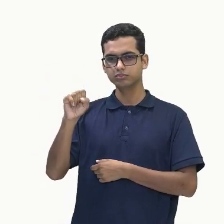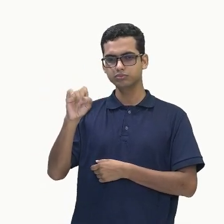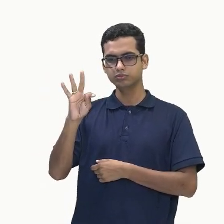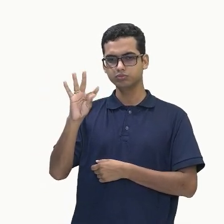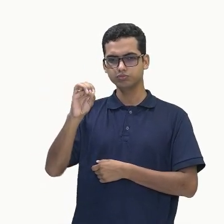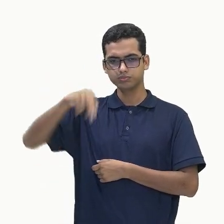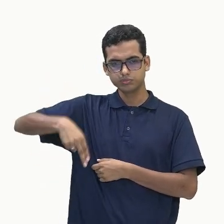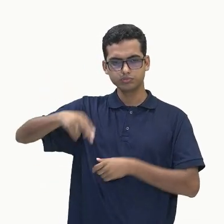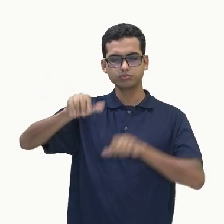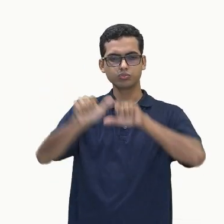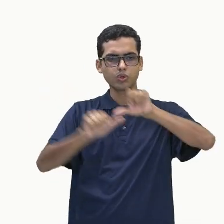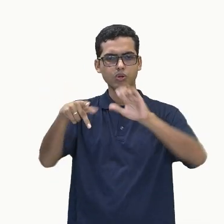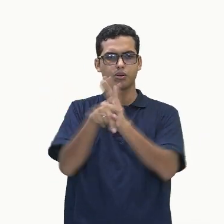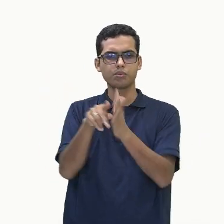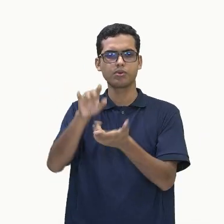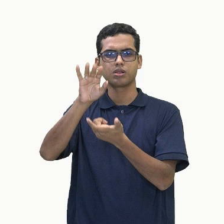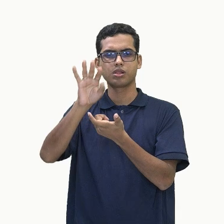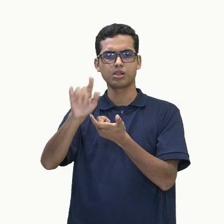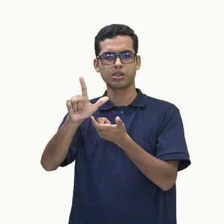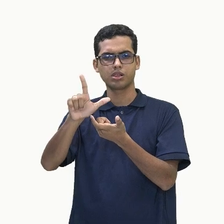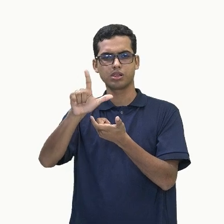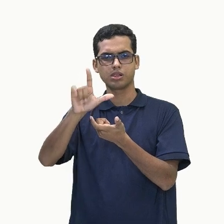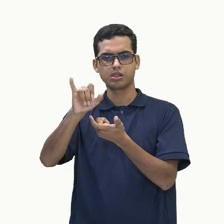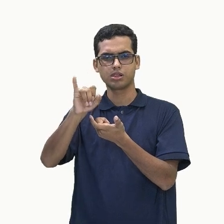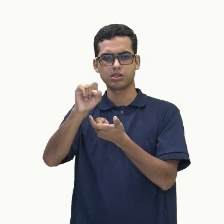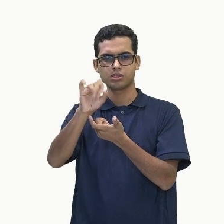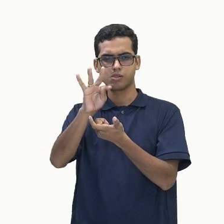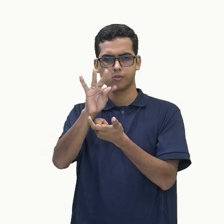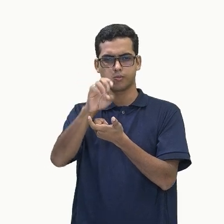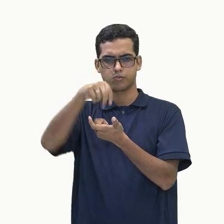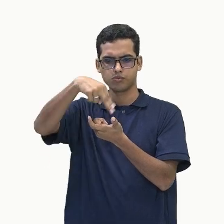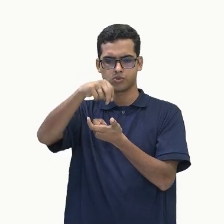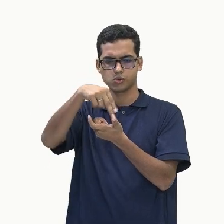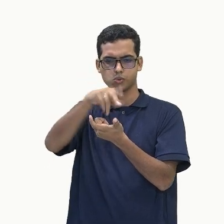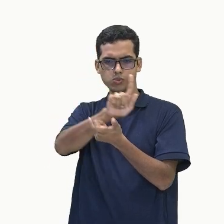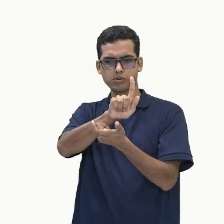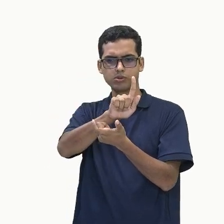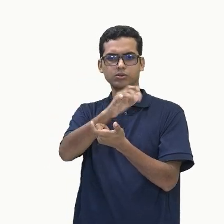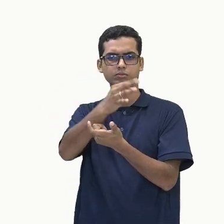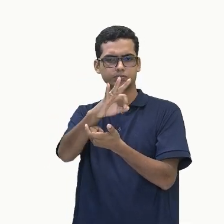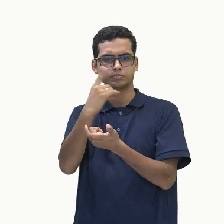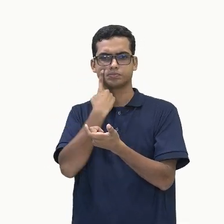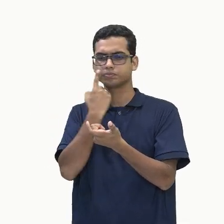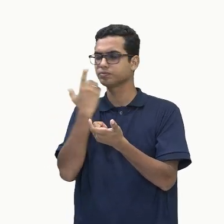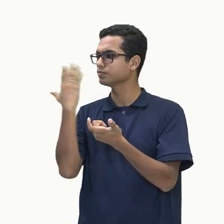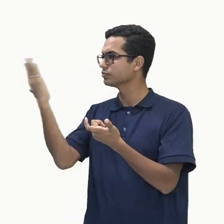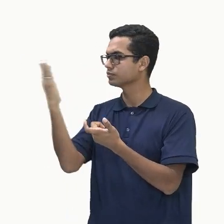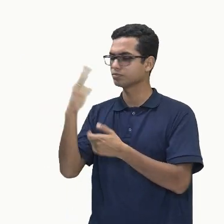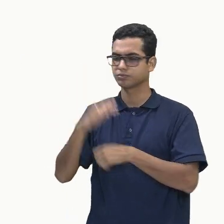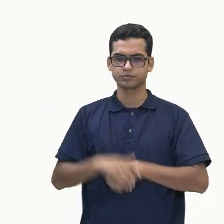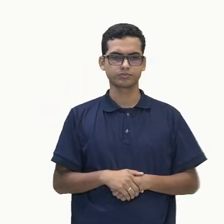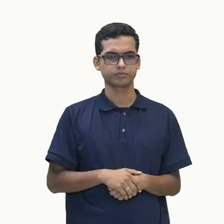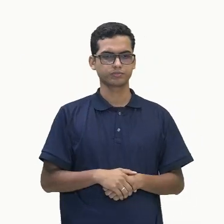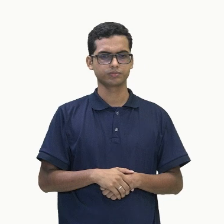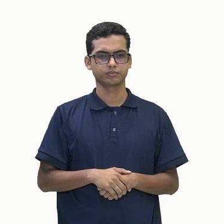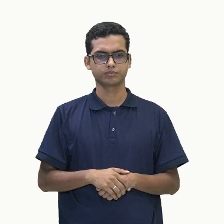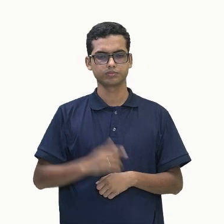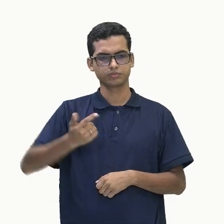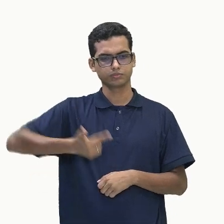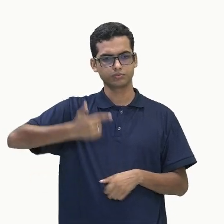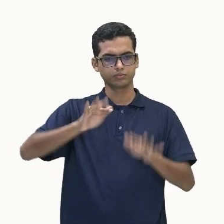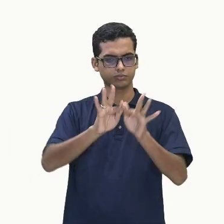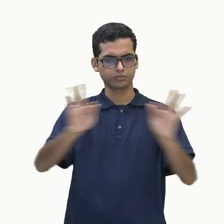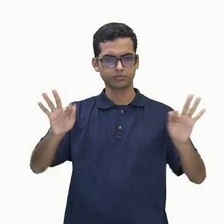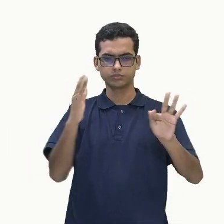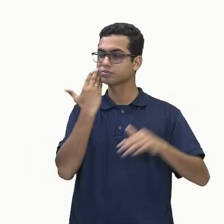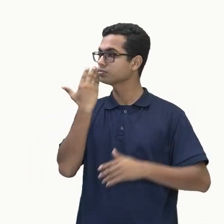para o ing. Então, o que ela está escutando? She's listening, afirmativo, ó, voltou para o